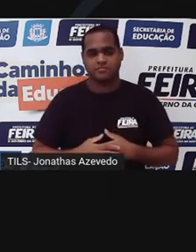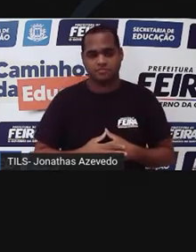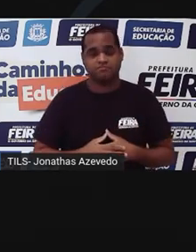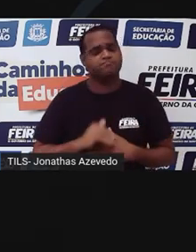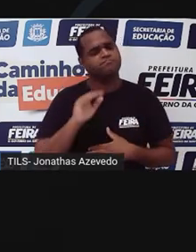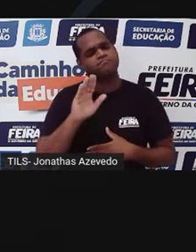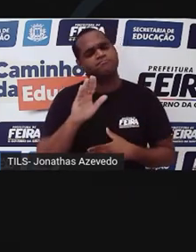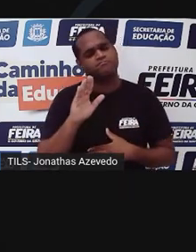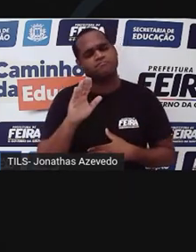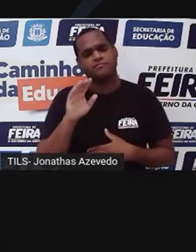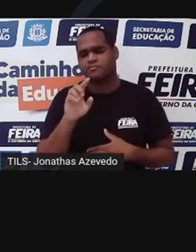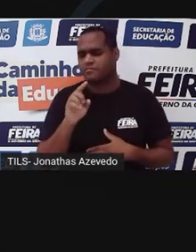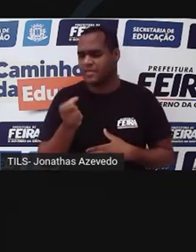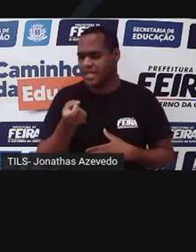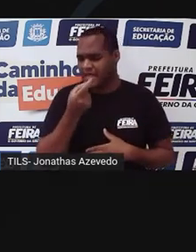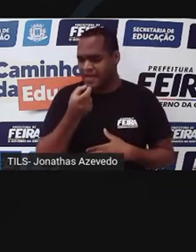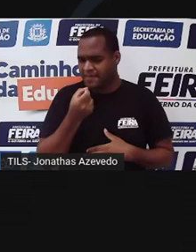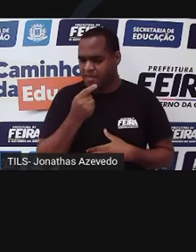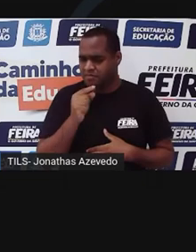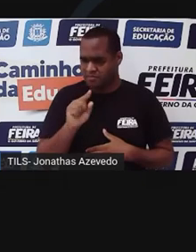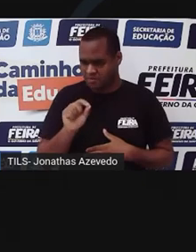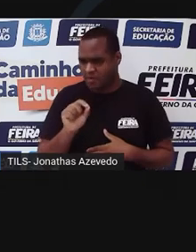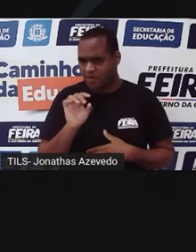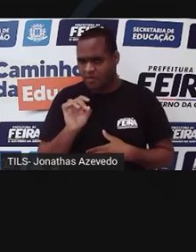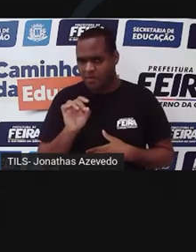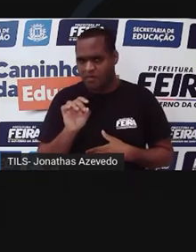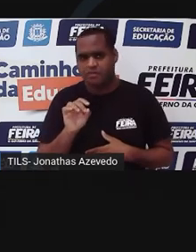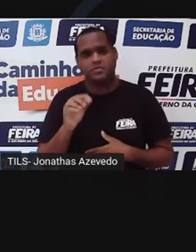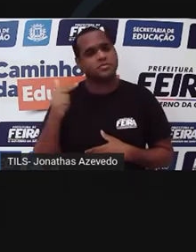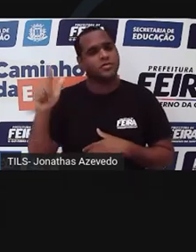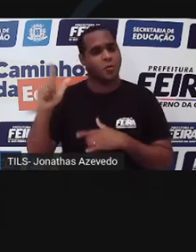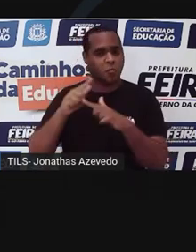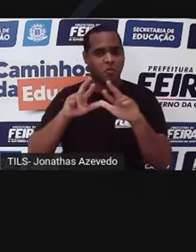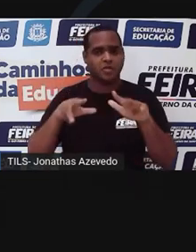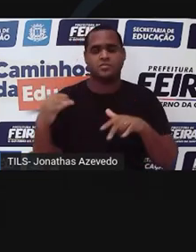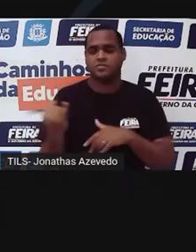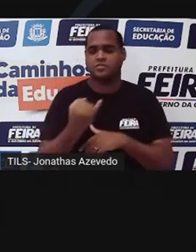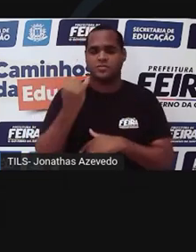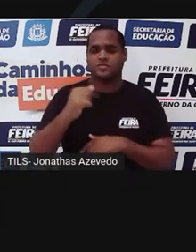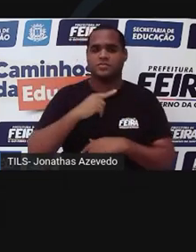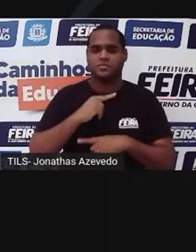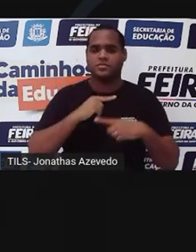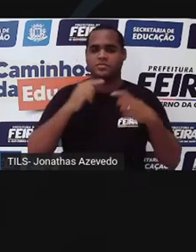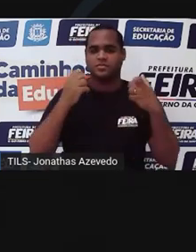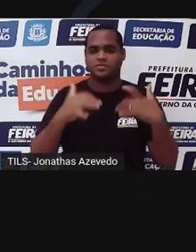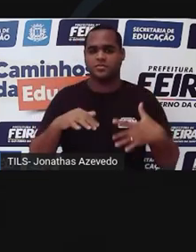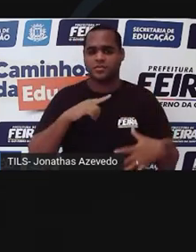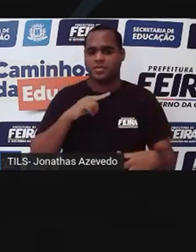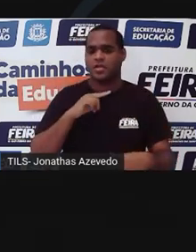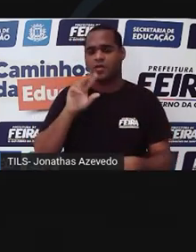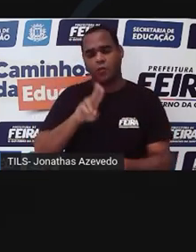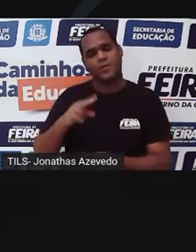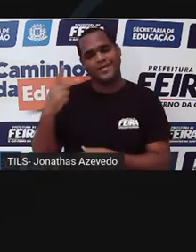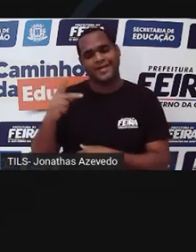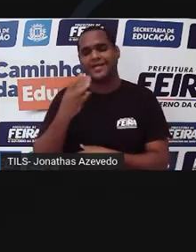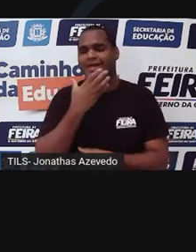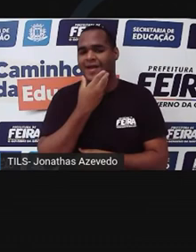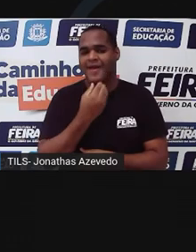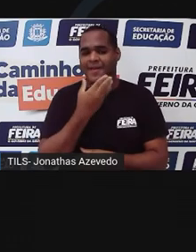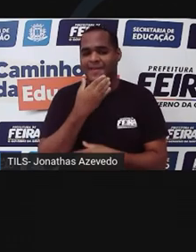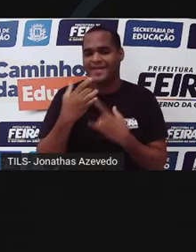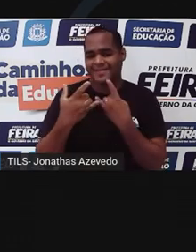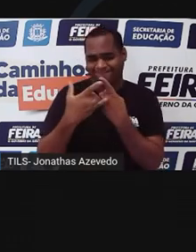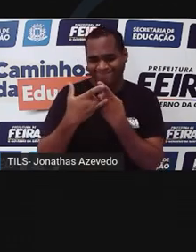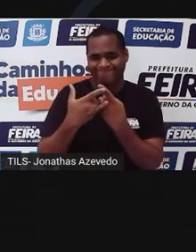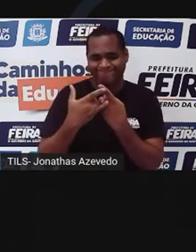mas anticoncepcional é só a pílula não os mais eficientes aliás é de uso masculino a